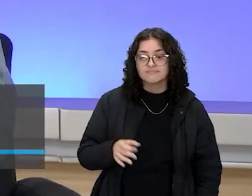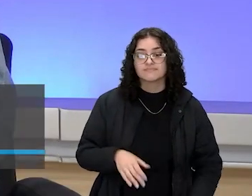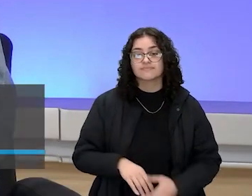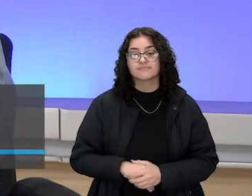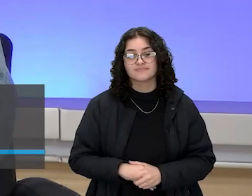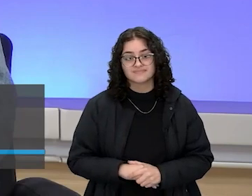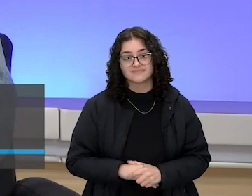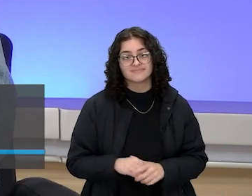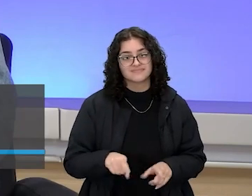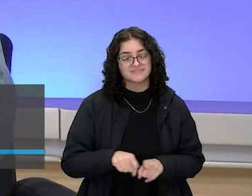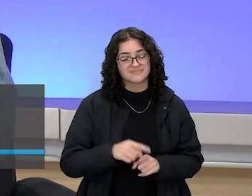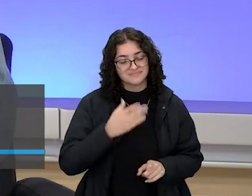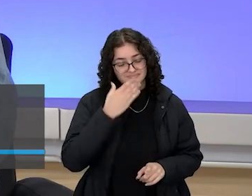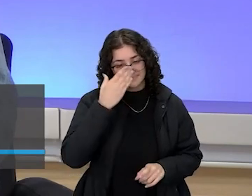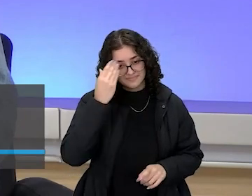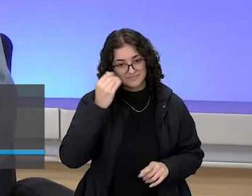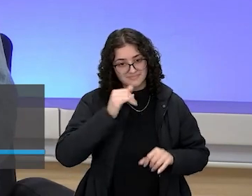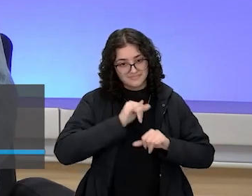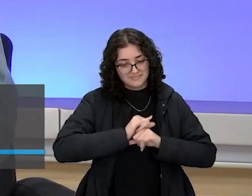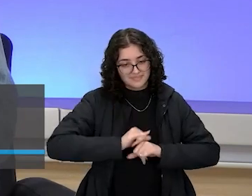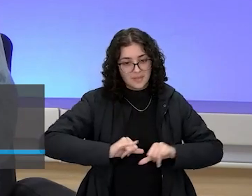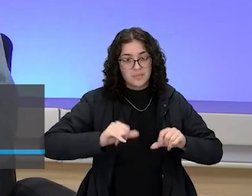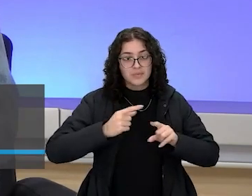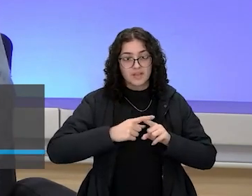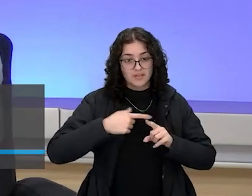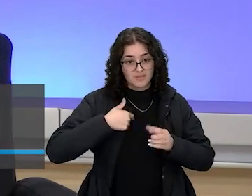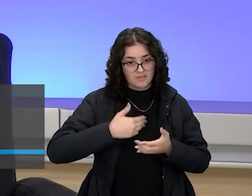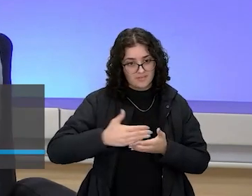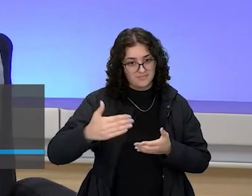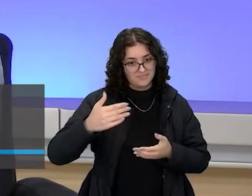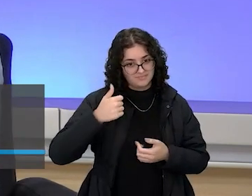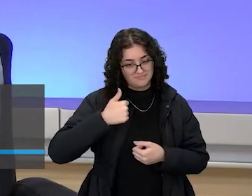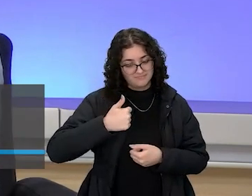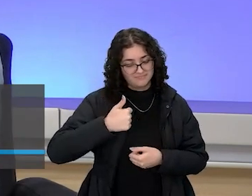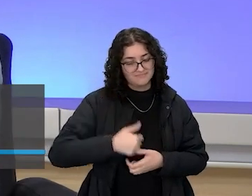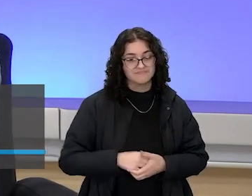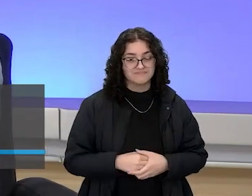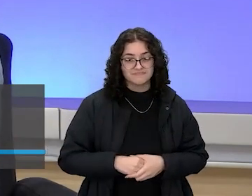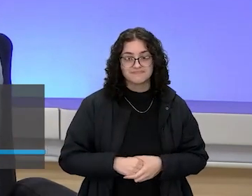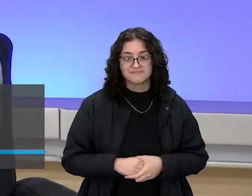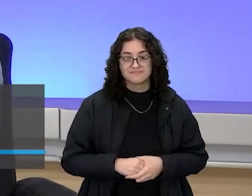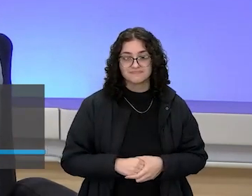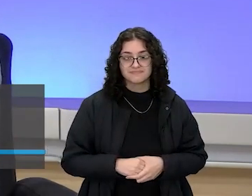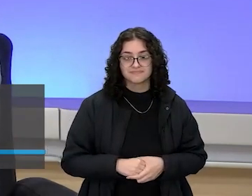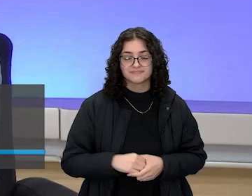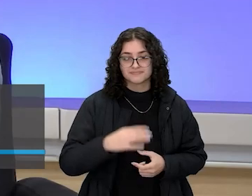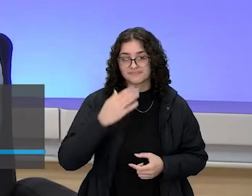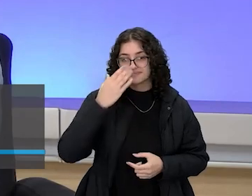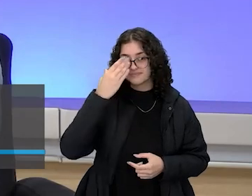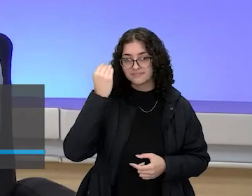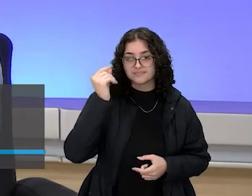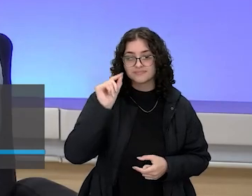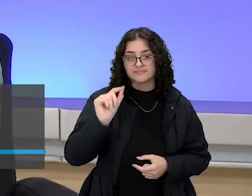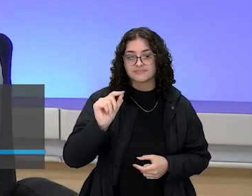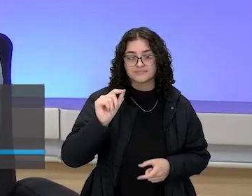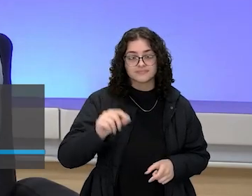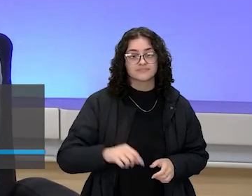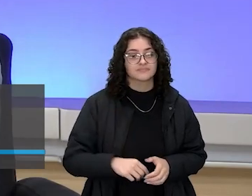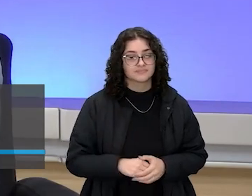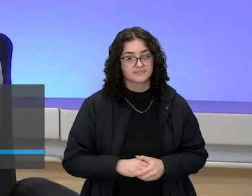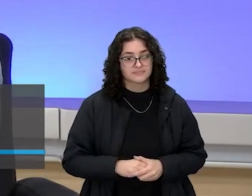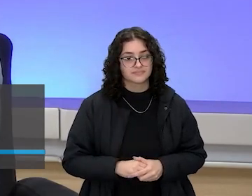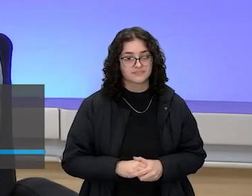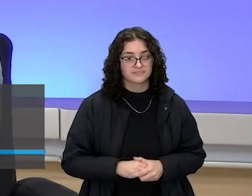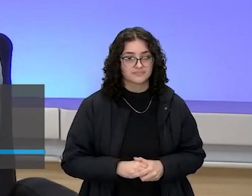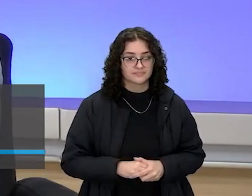eu esqueço de avisar, mas eu já aviso logo no começo, tá certo? Bom, e claro, não podemos nos esquecer também